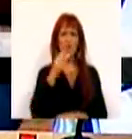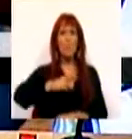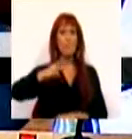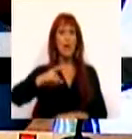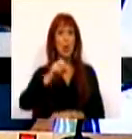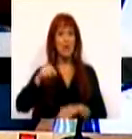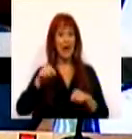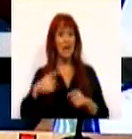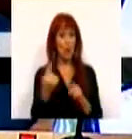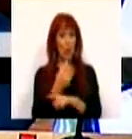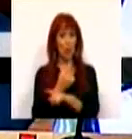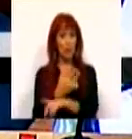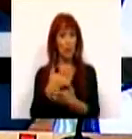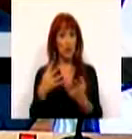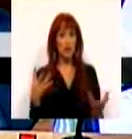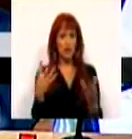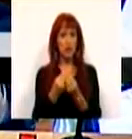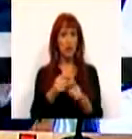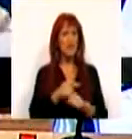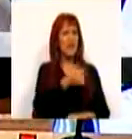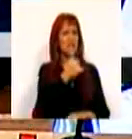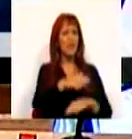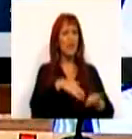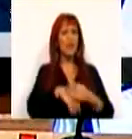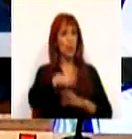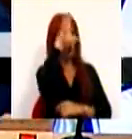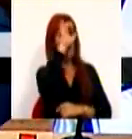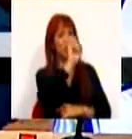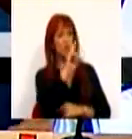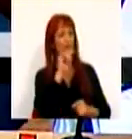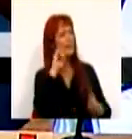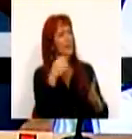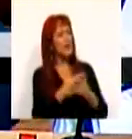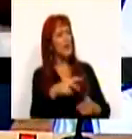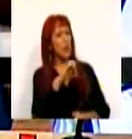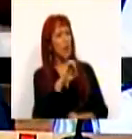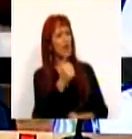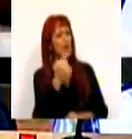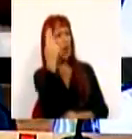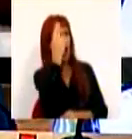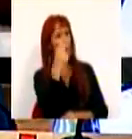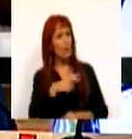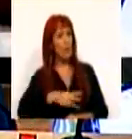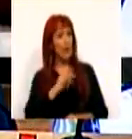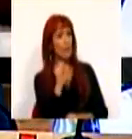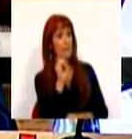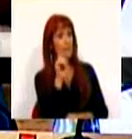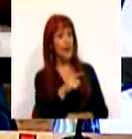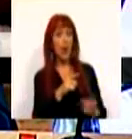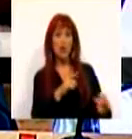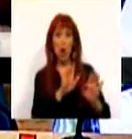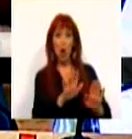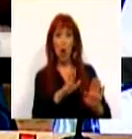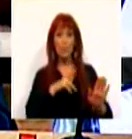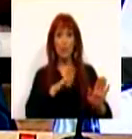euros. Esta aquisição juntou-se à decisão tomada pelo Governo de garantir que as 85 obras de Miró ficassem no